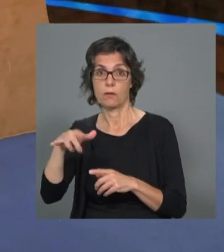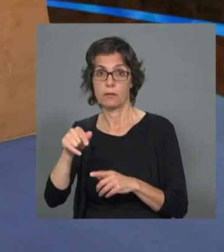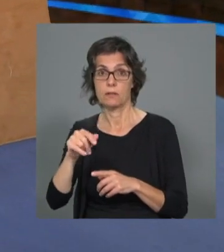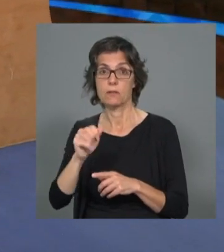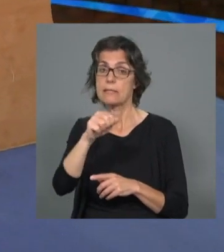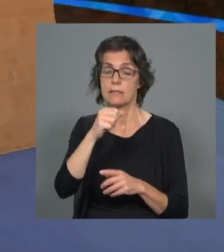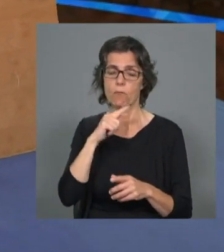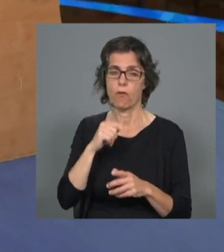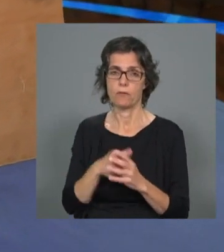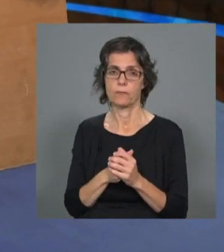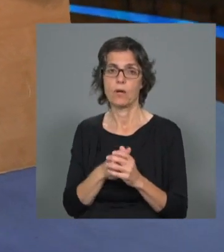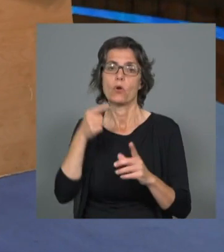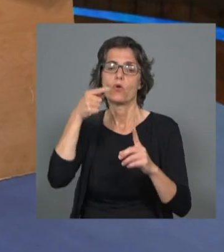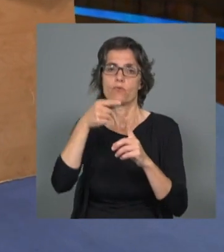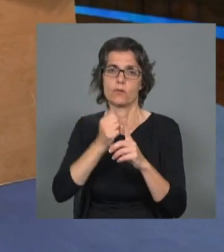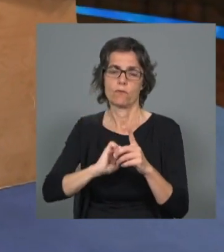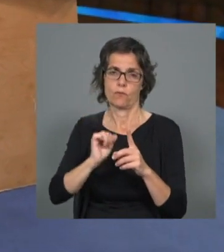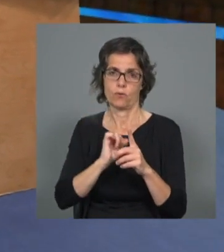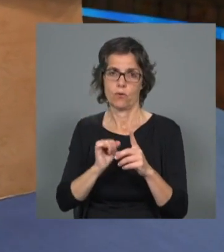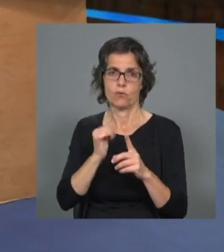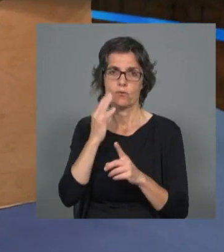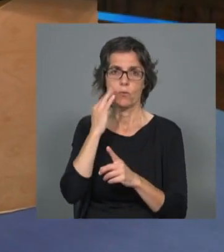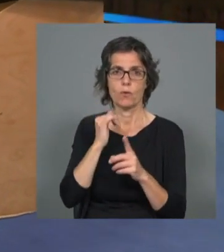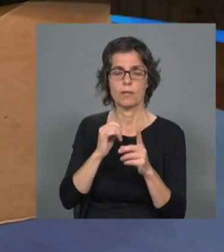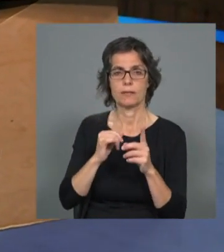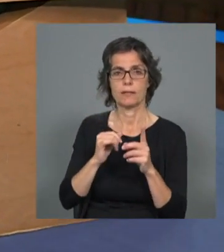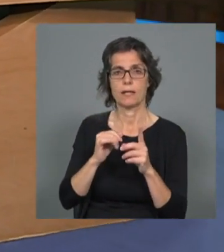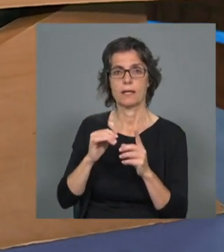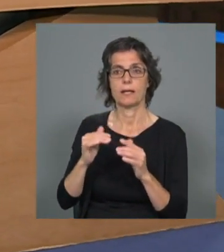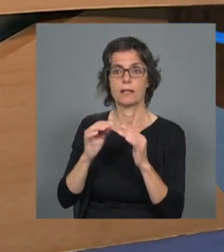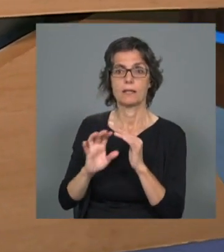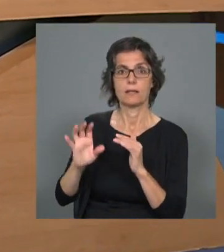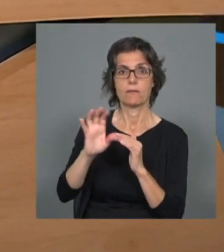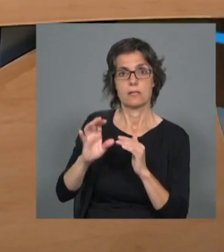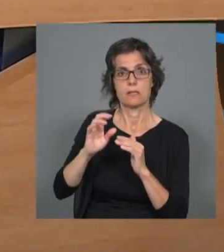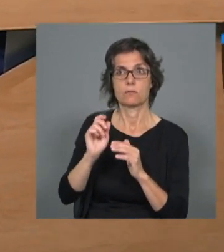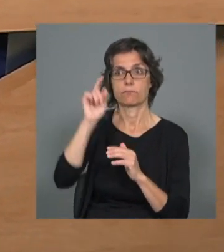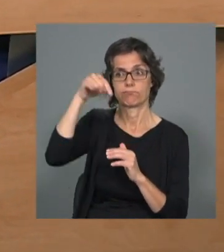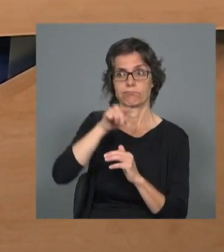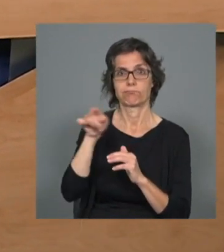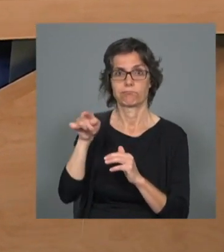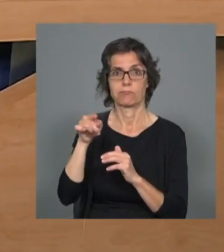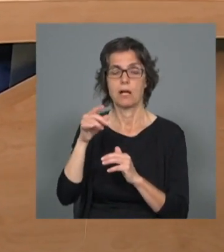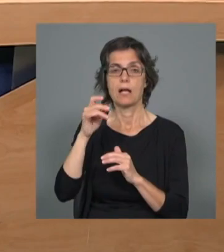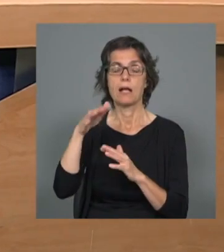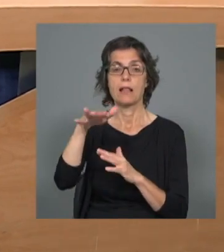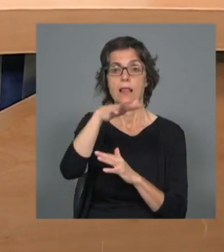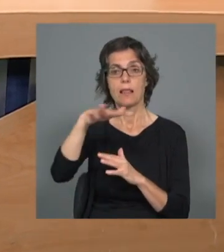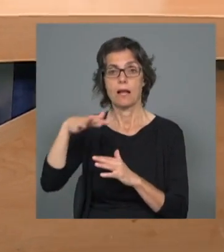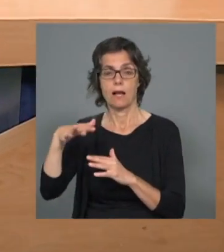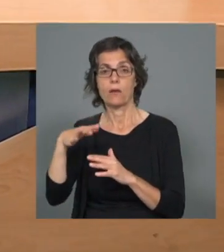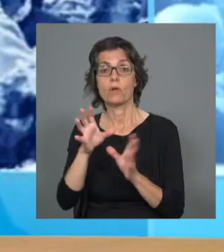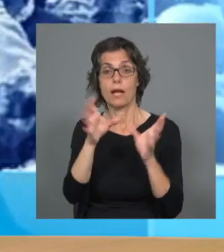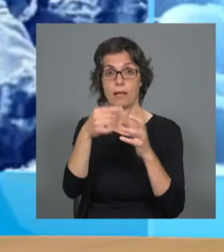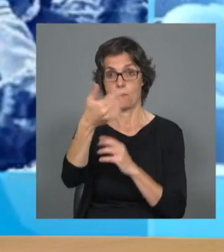daí. Sim, o objetivo é que o filme passe por todas as regiões de Portugal, ou seja, em particular nas regiões onde existem